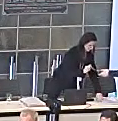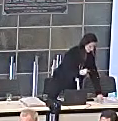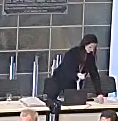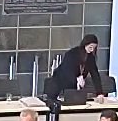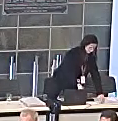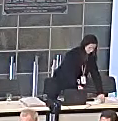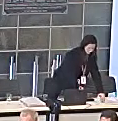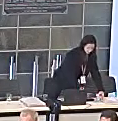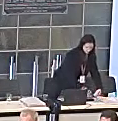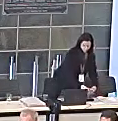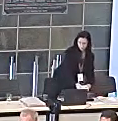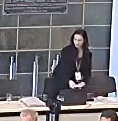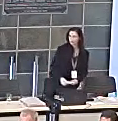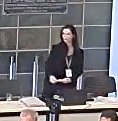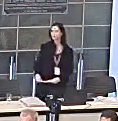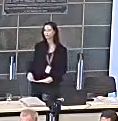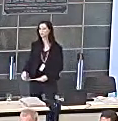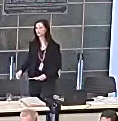o nosso